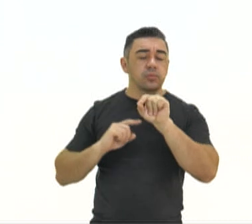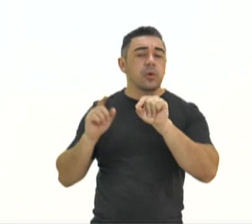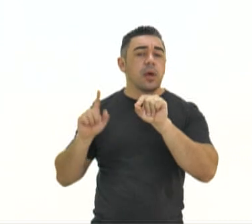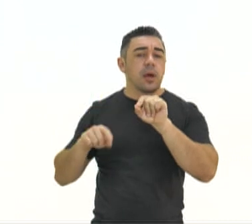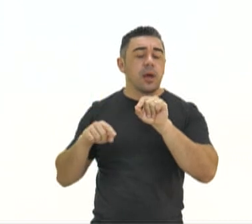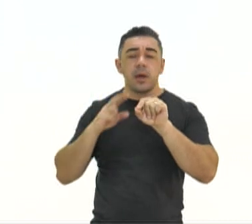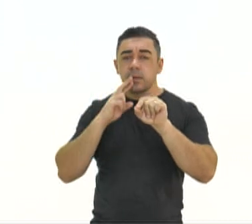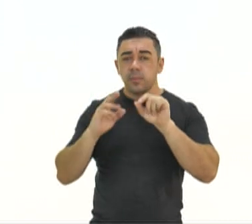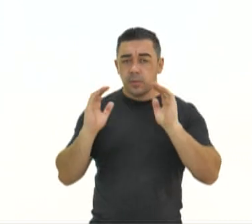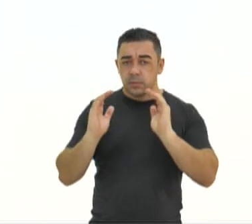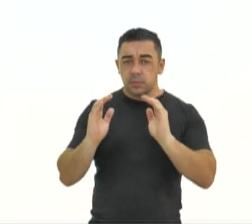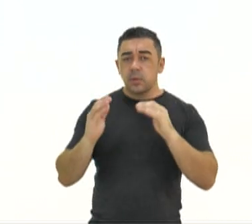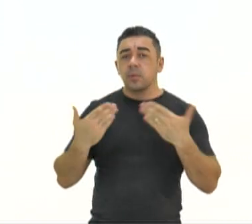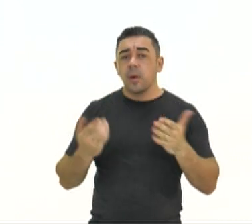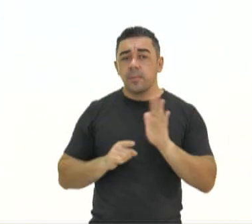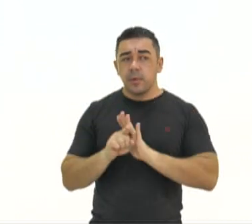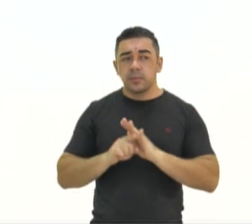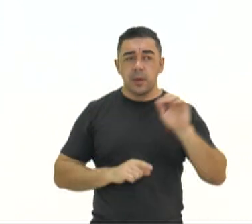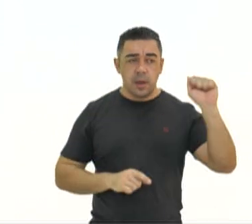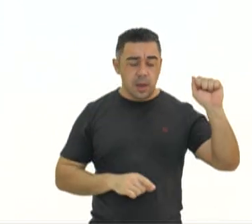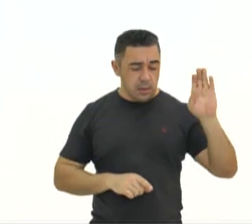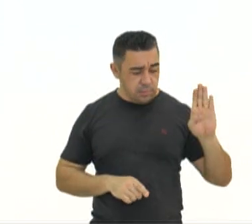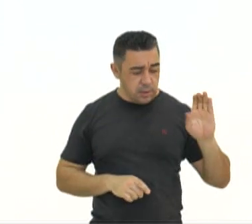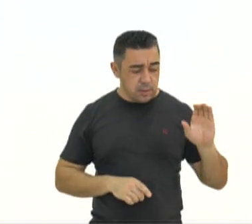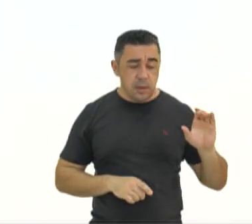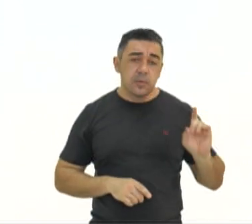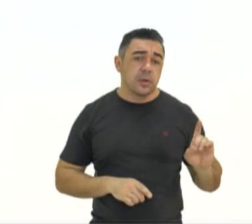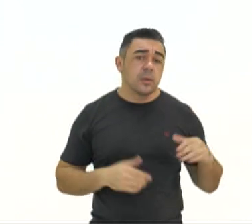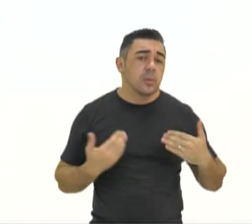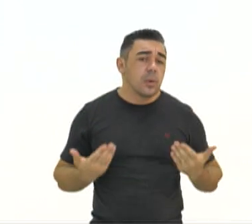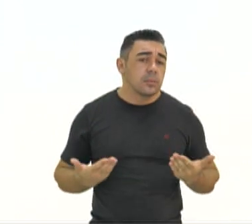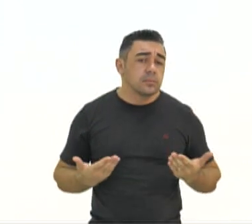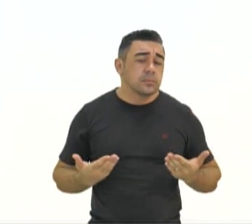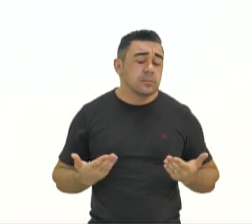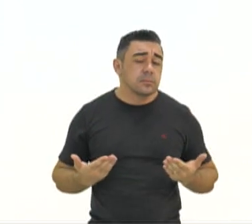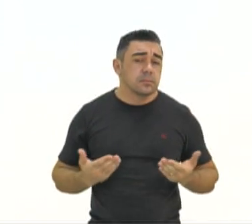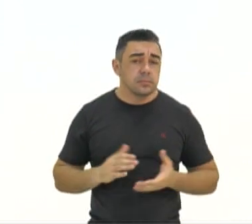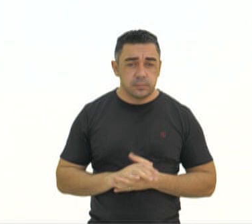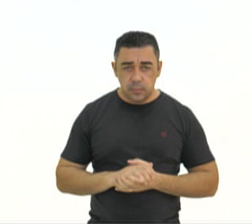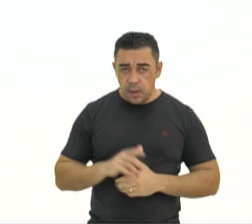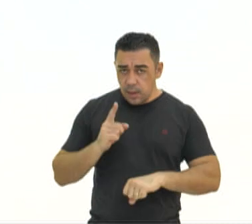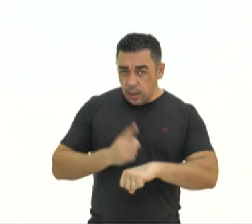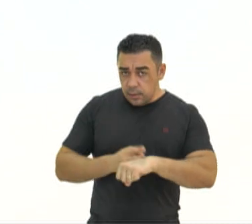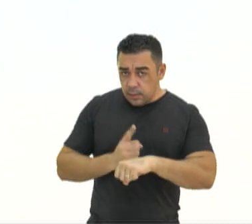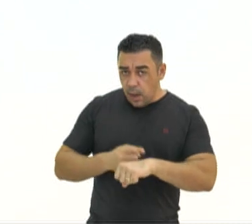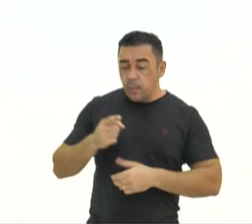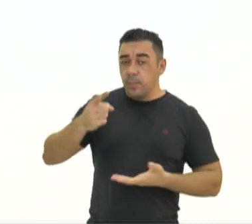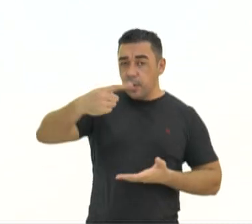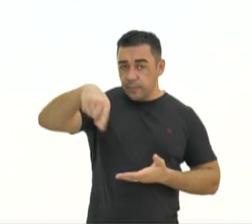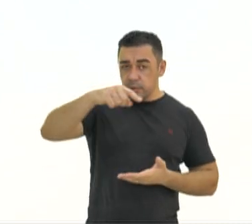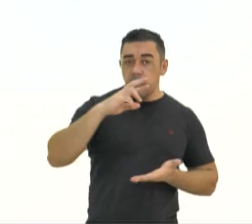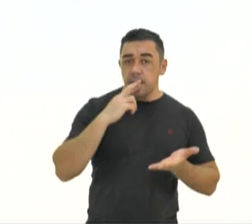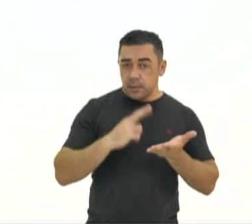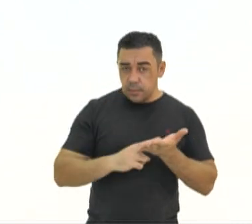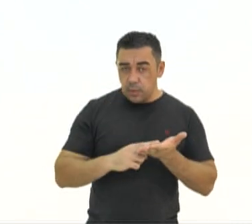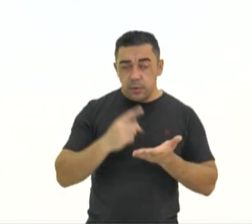sistema. E qual dessas opções aqui são as coordenadas desse ponto P? Então um tempinho aí para vocês responderem e a gente já volta aí com a solução